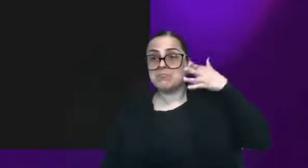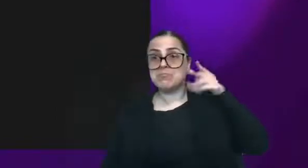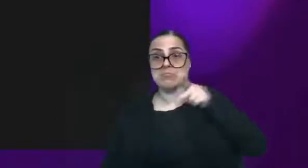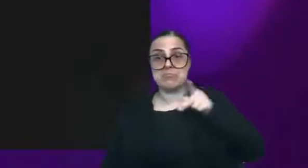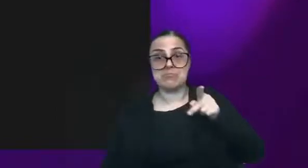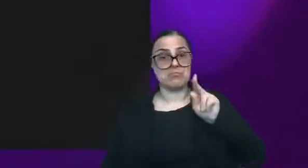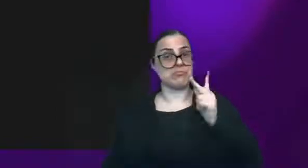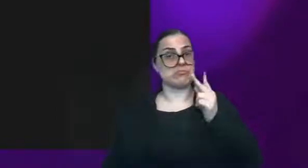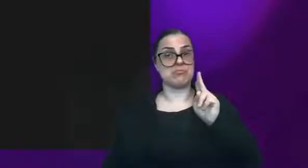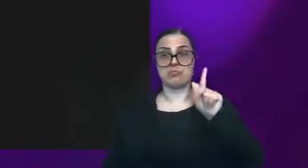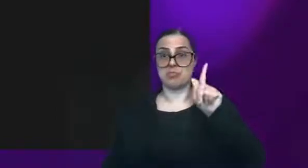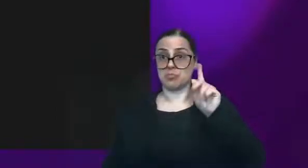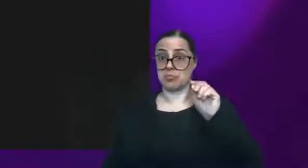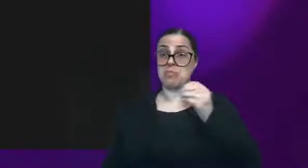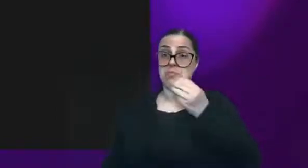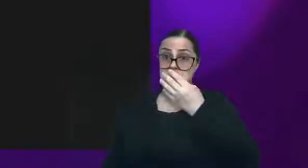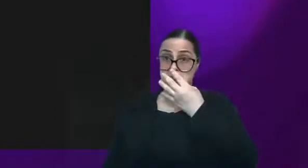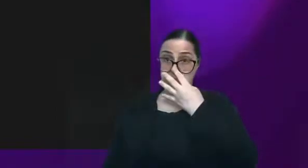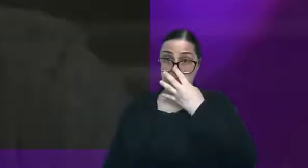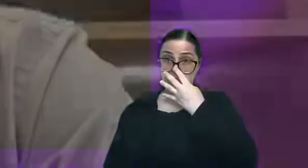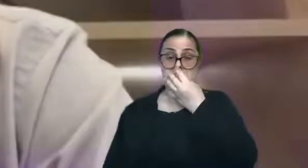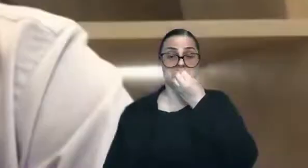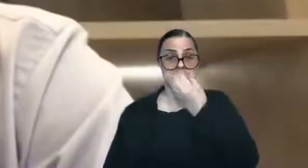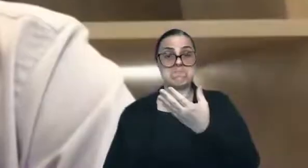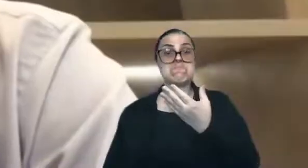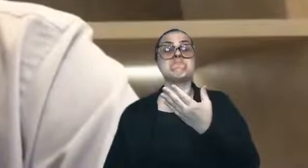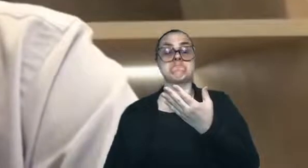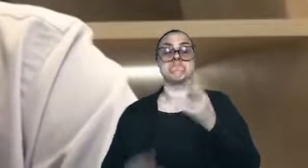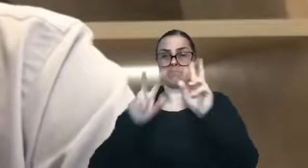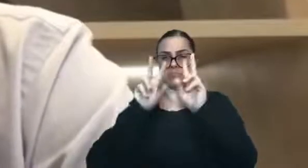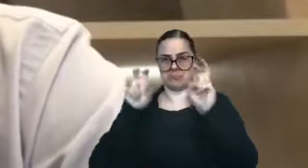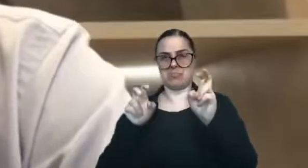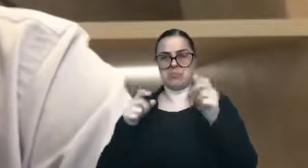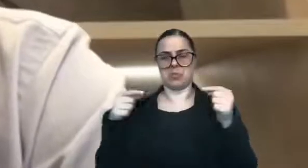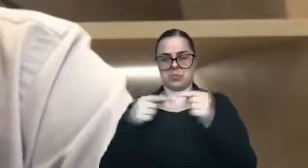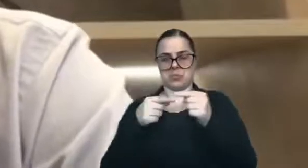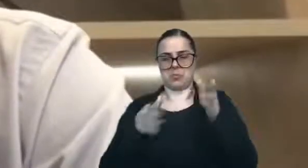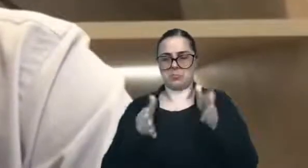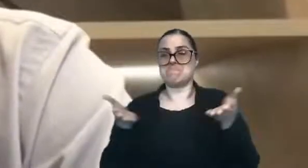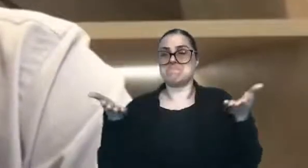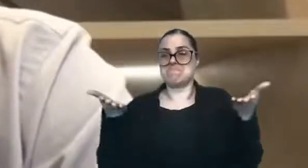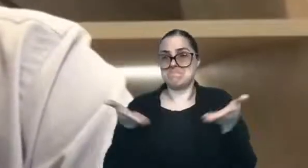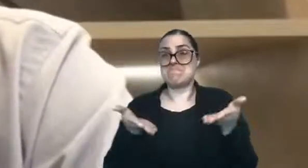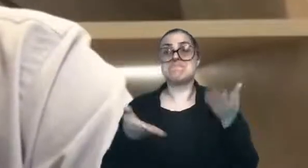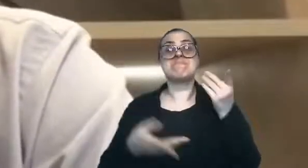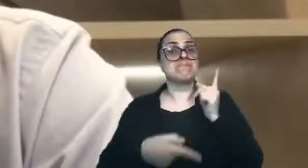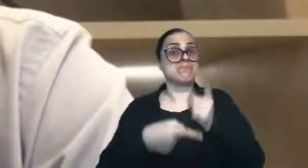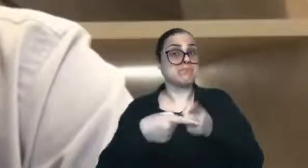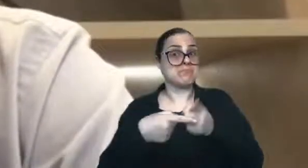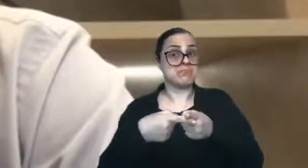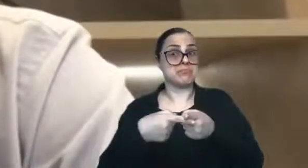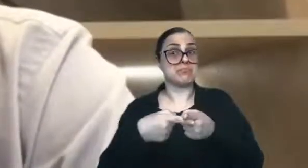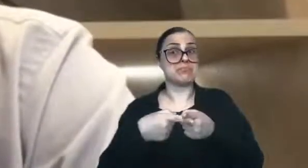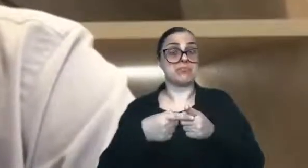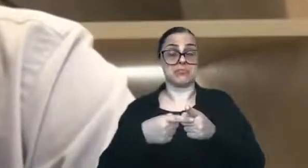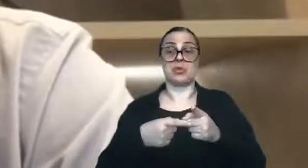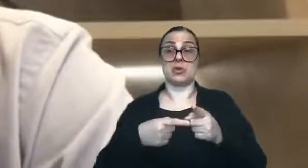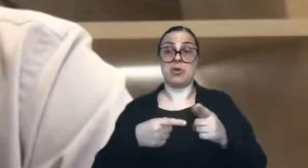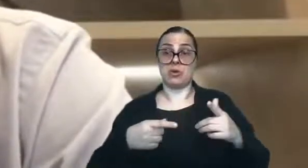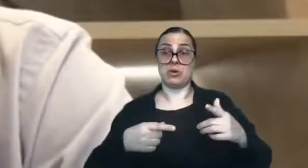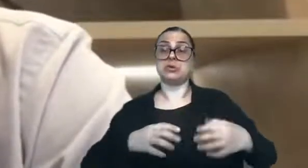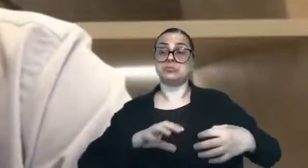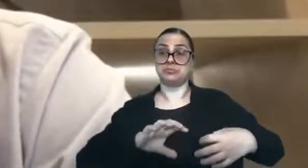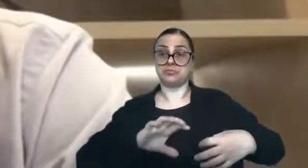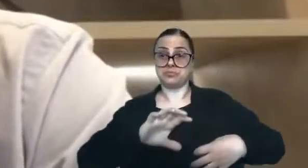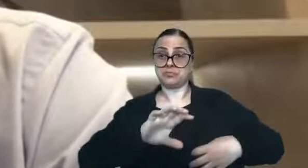O tema, na verdade, é um tema bastante atual, né? Na verdade, o transplante oncológico é um conceito,